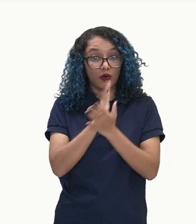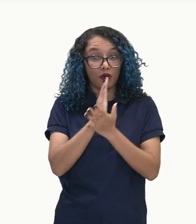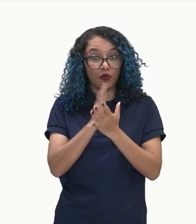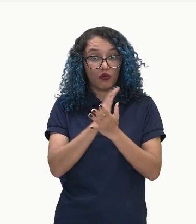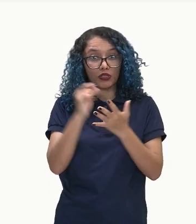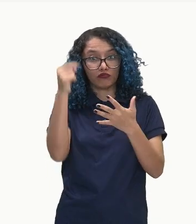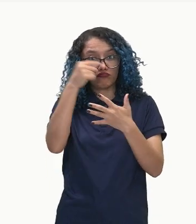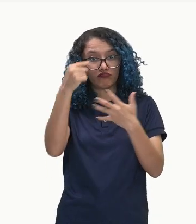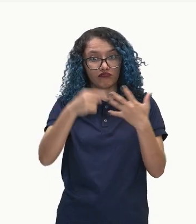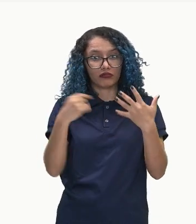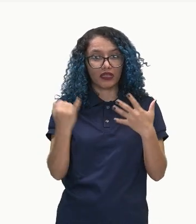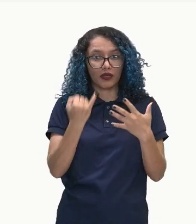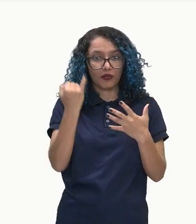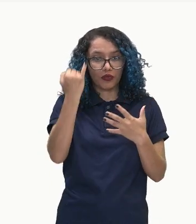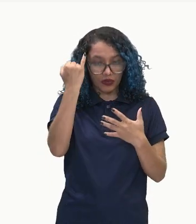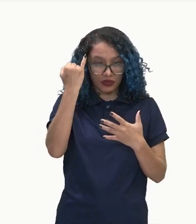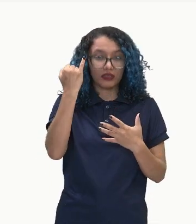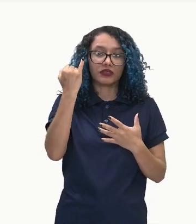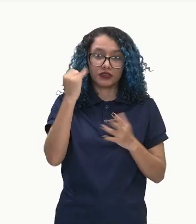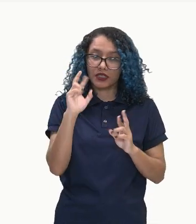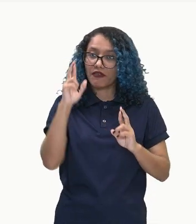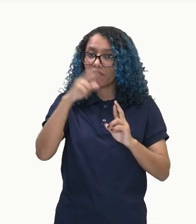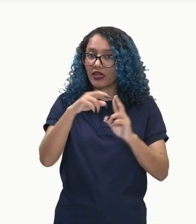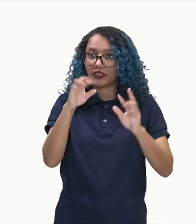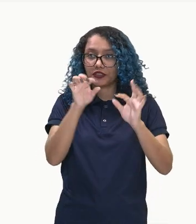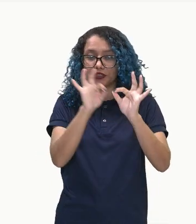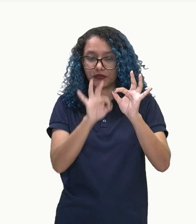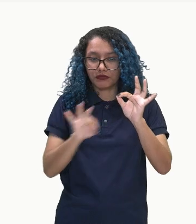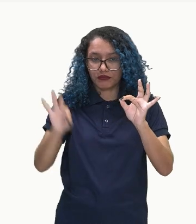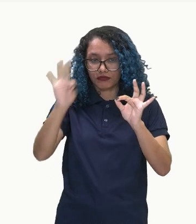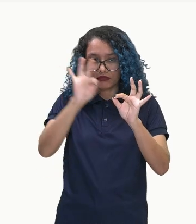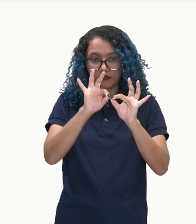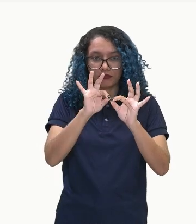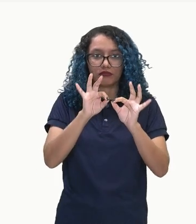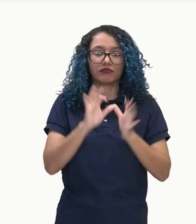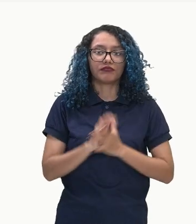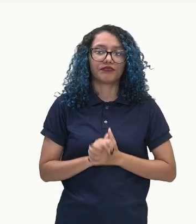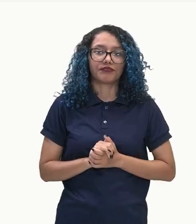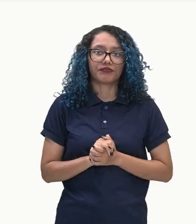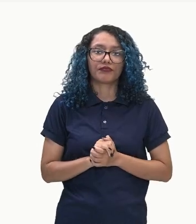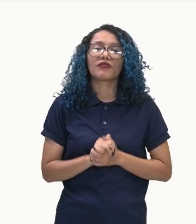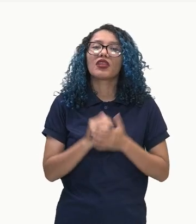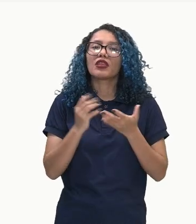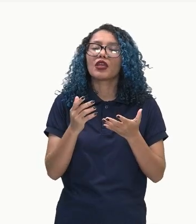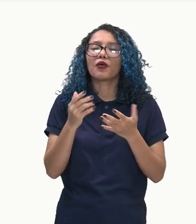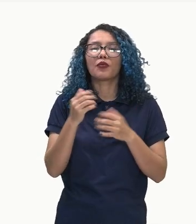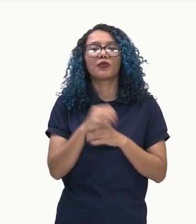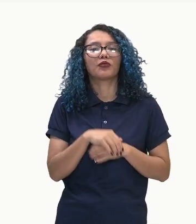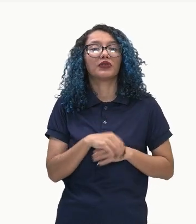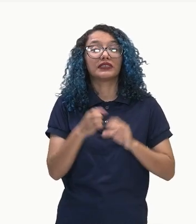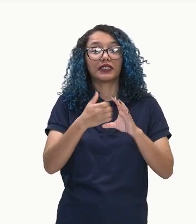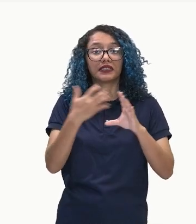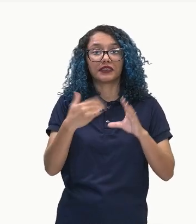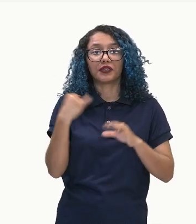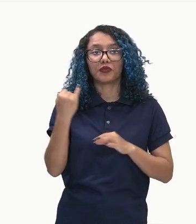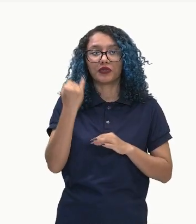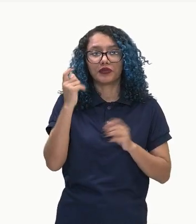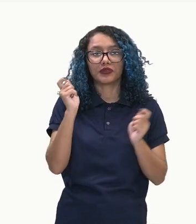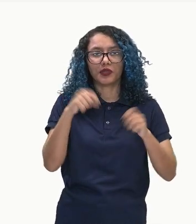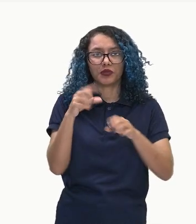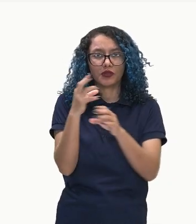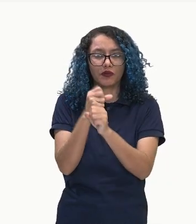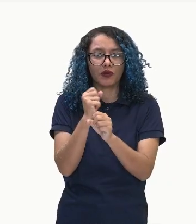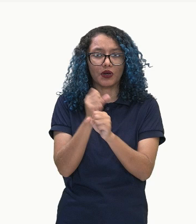aí na circunferência, tá bom? E os elementos importantes que nós precisamos saber para poder fazer